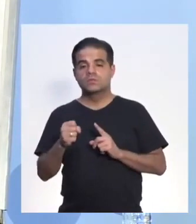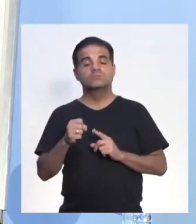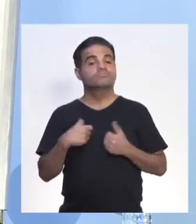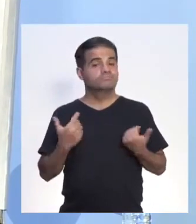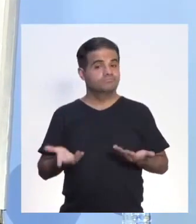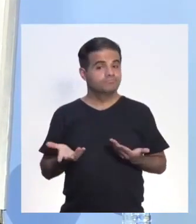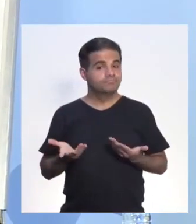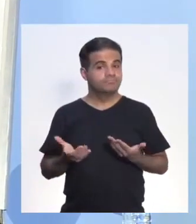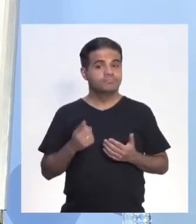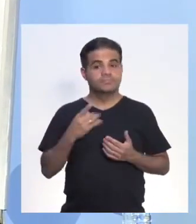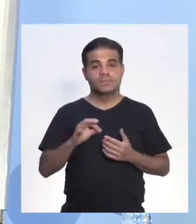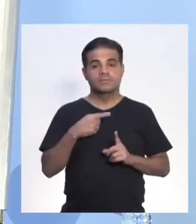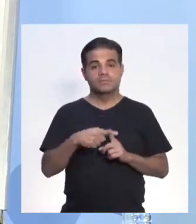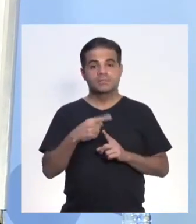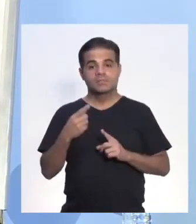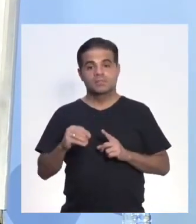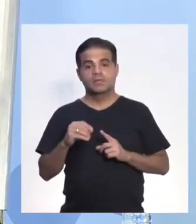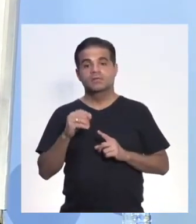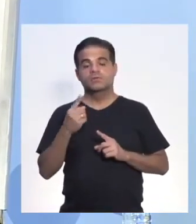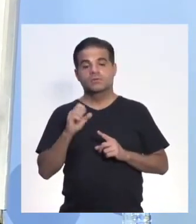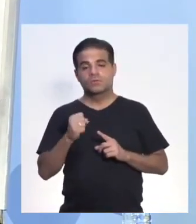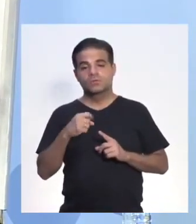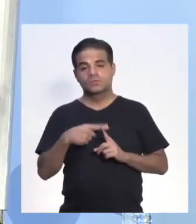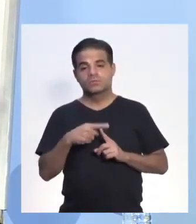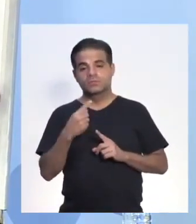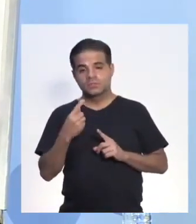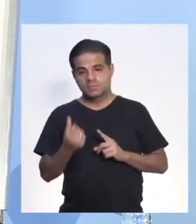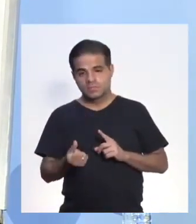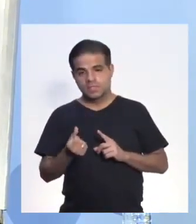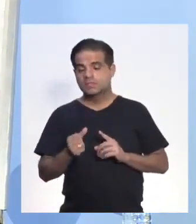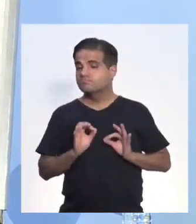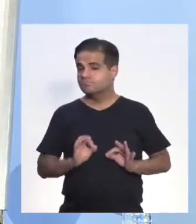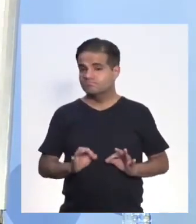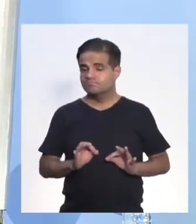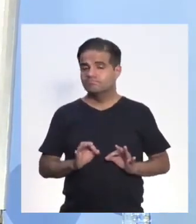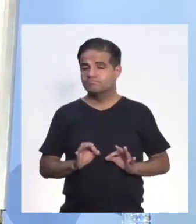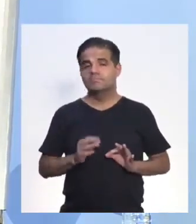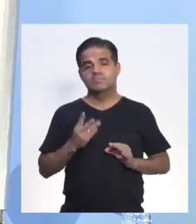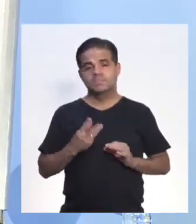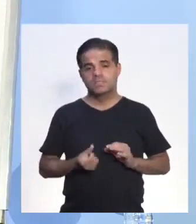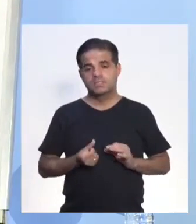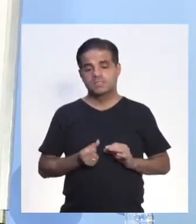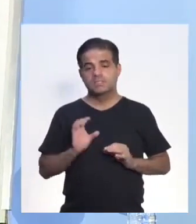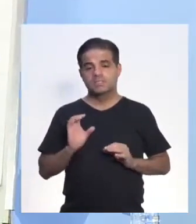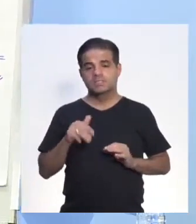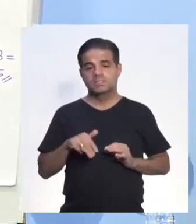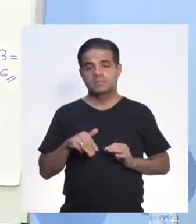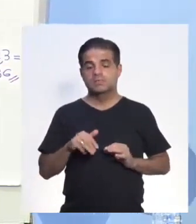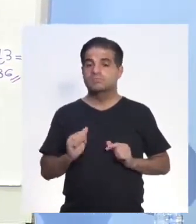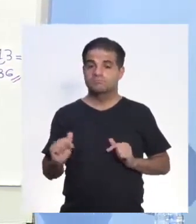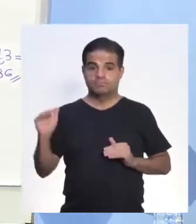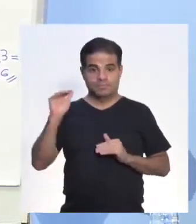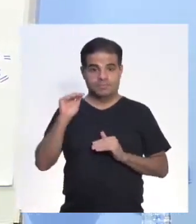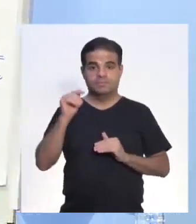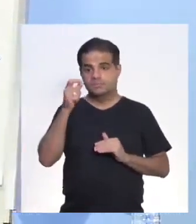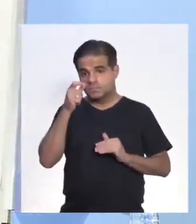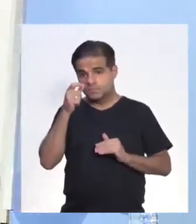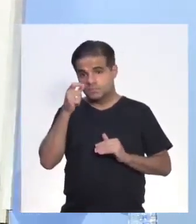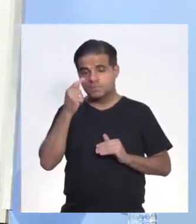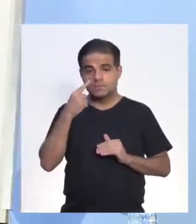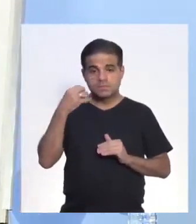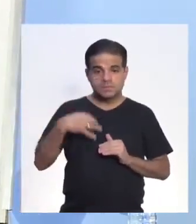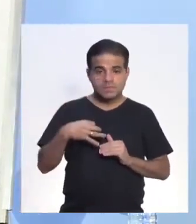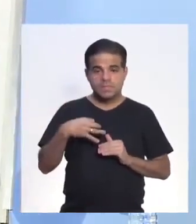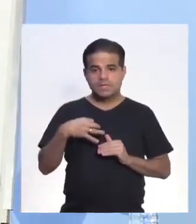dar 10 mais 10, 20, 8 mais 8, 16, 36. Que é exatamente 36 centímetros lá de cima. Até dei uma olhadinha para ver se eu tinha